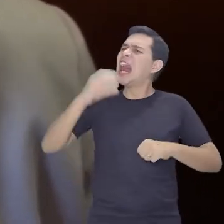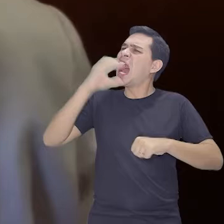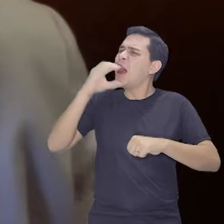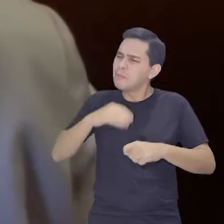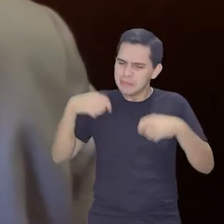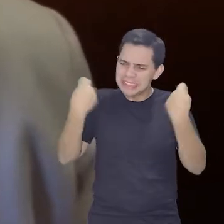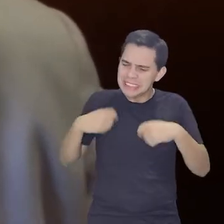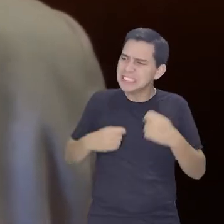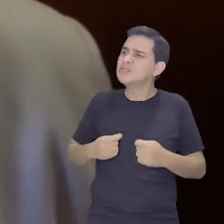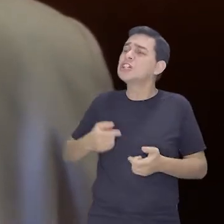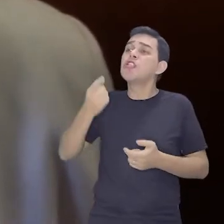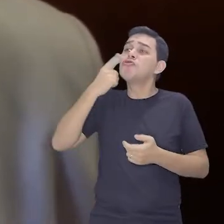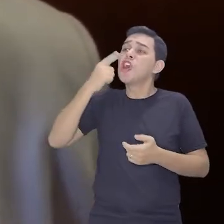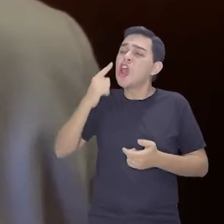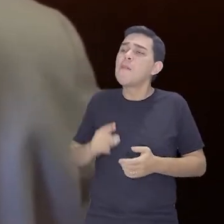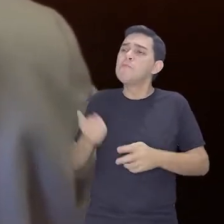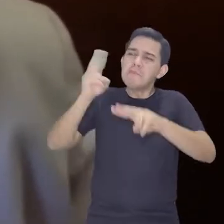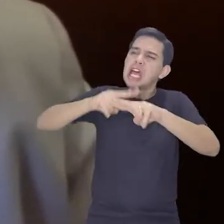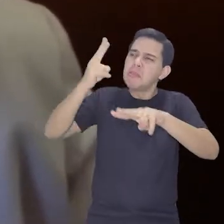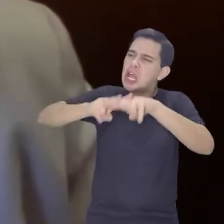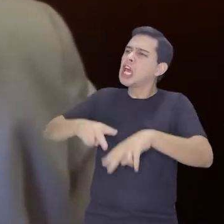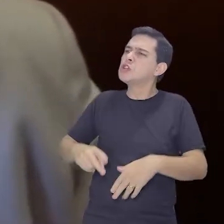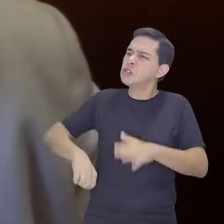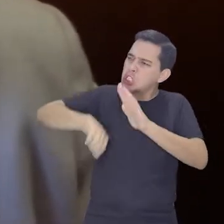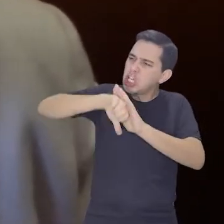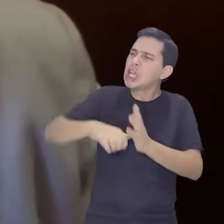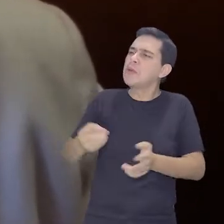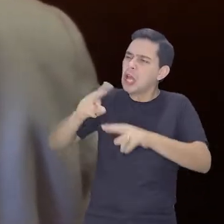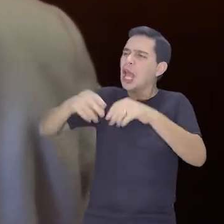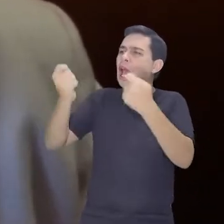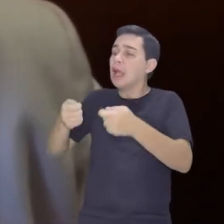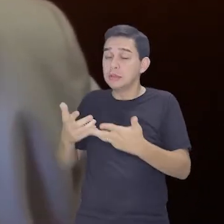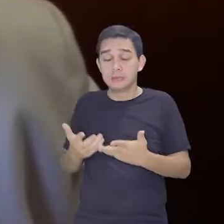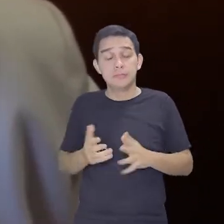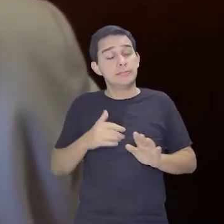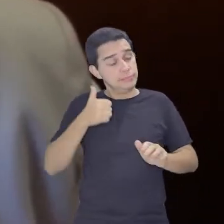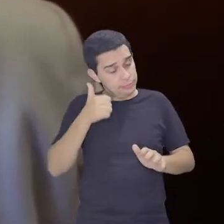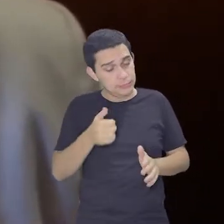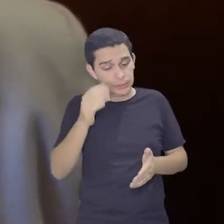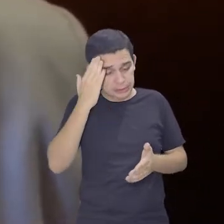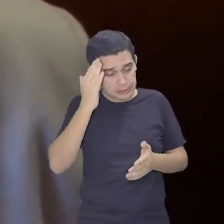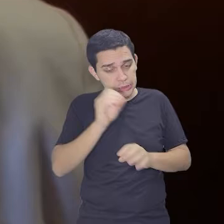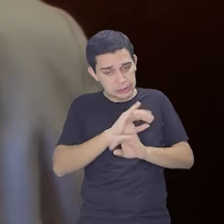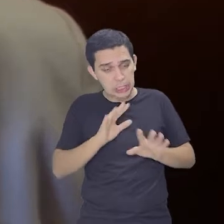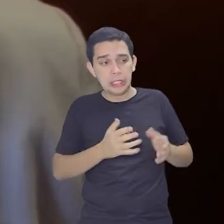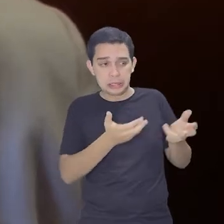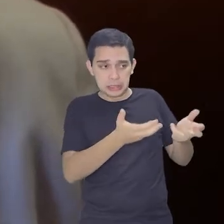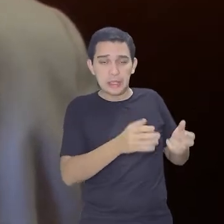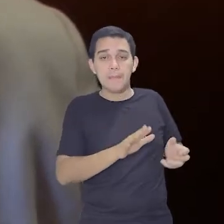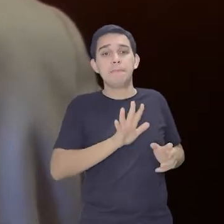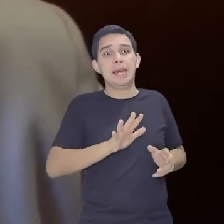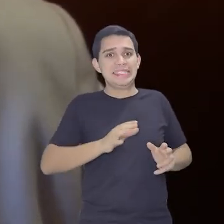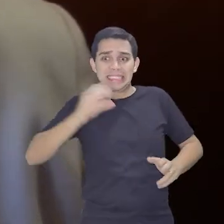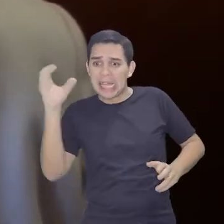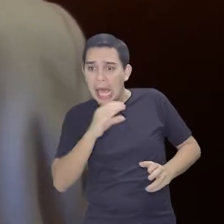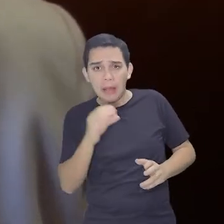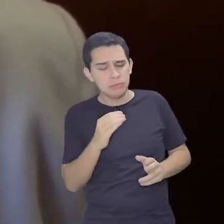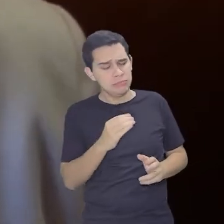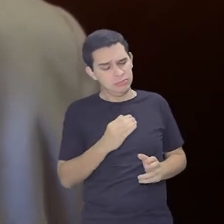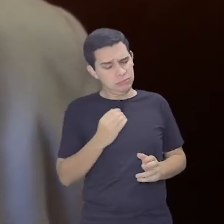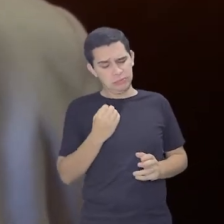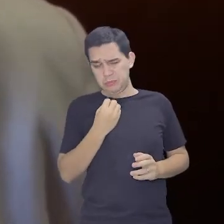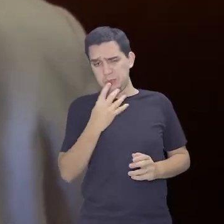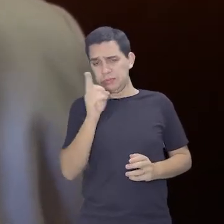com a verdade, com aquilo que a gente tem que apurar da forma mais fidedigna possível, e depois com o tempo, né?